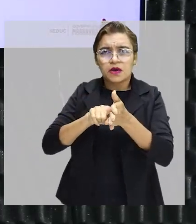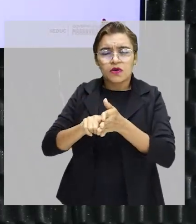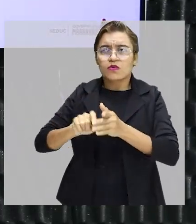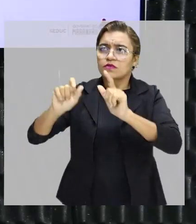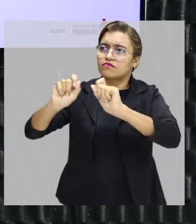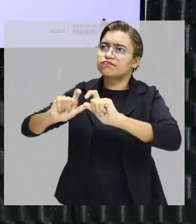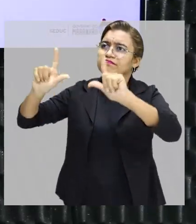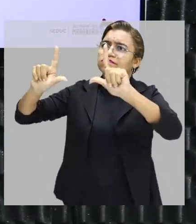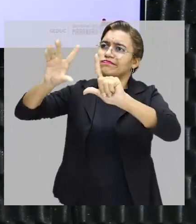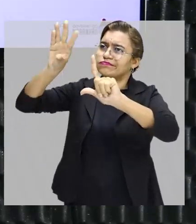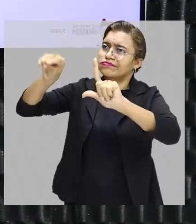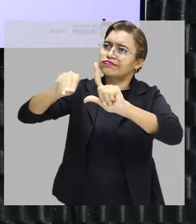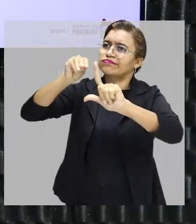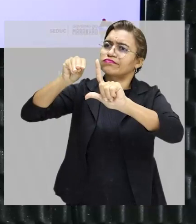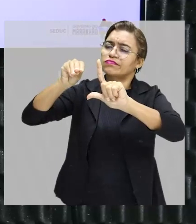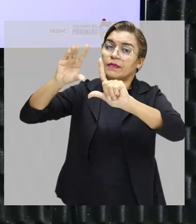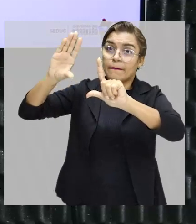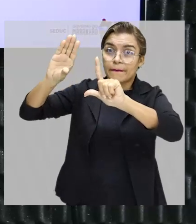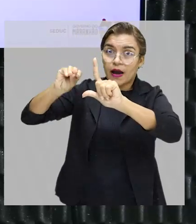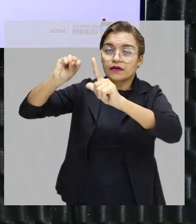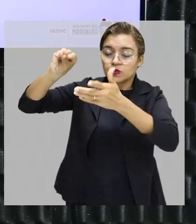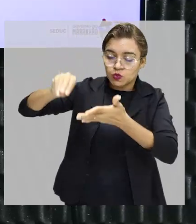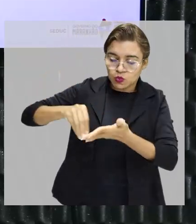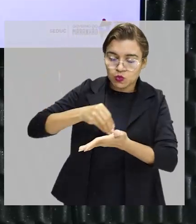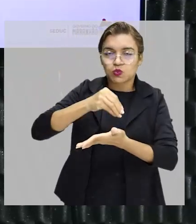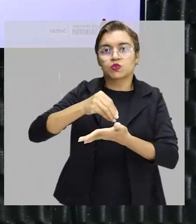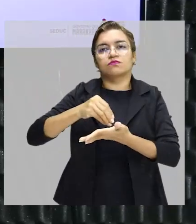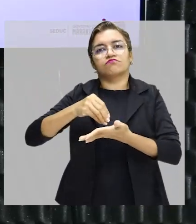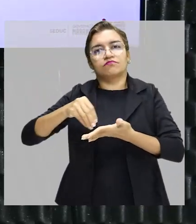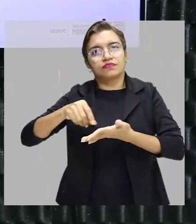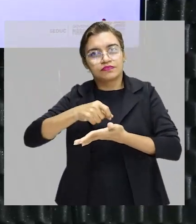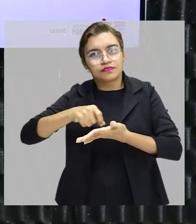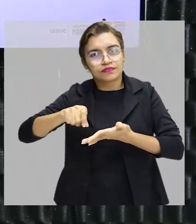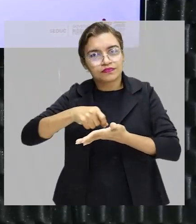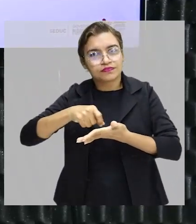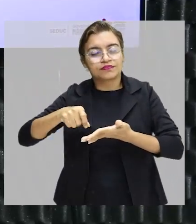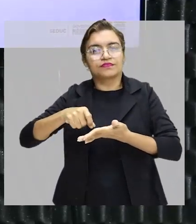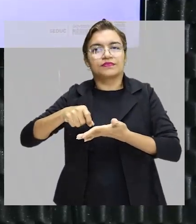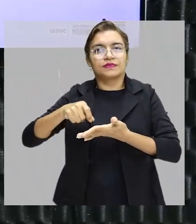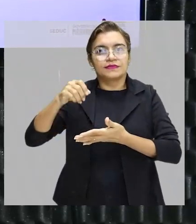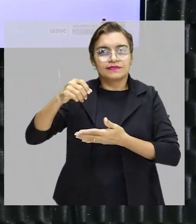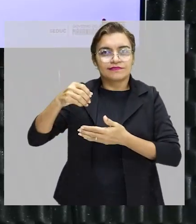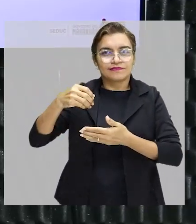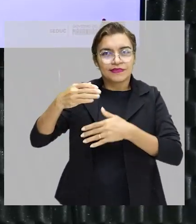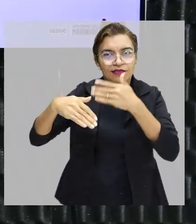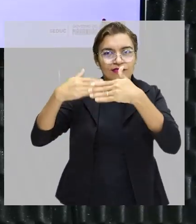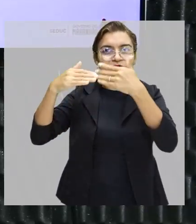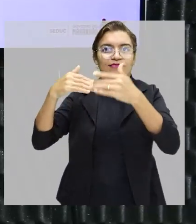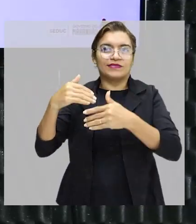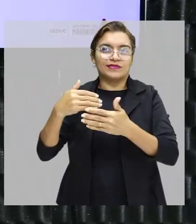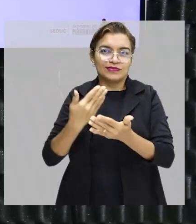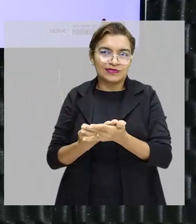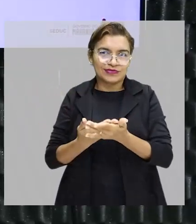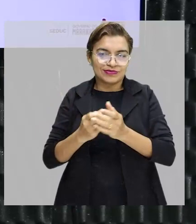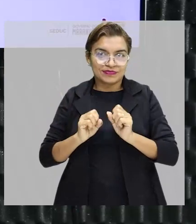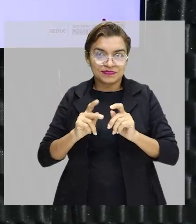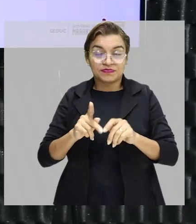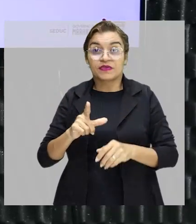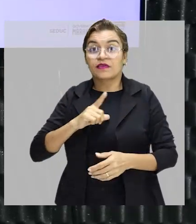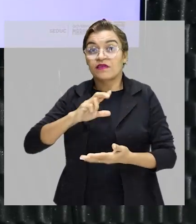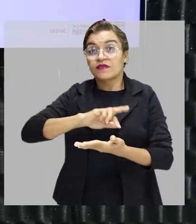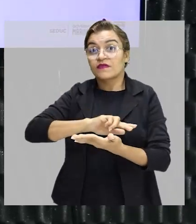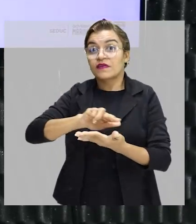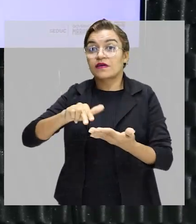printa, passa para o caderno e assim você vai continuar com seus estudos. Turminha, estamos em uma série de aulas relacionadas